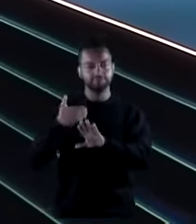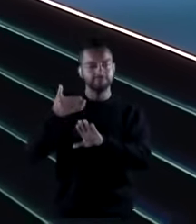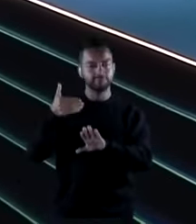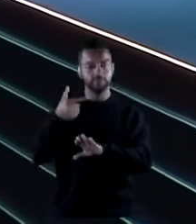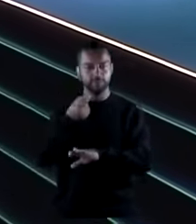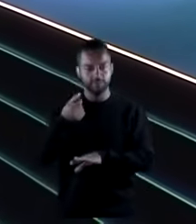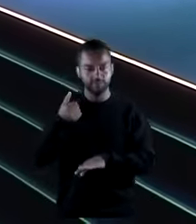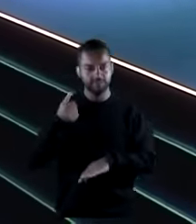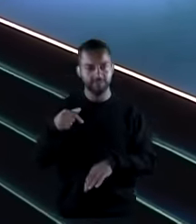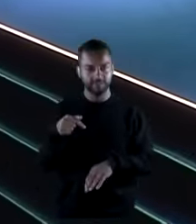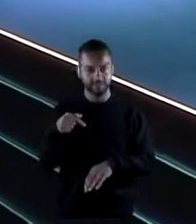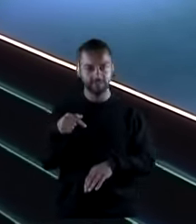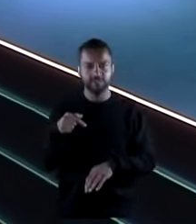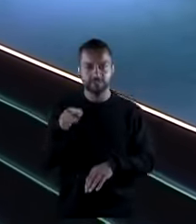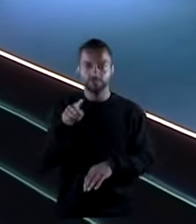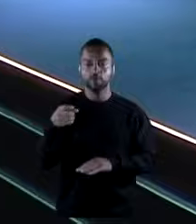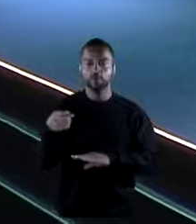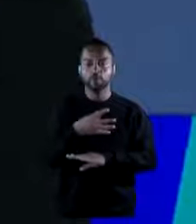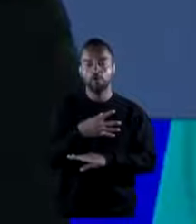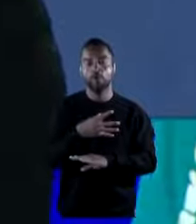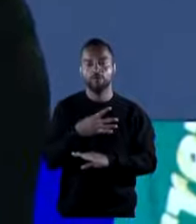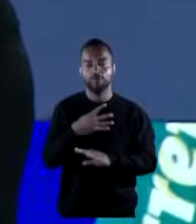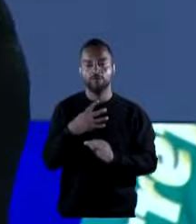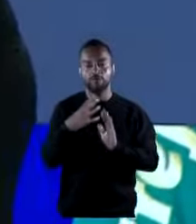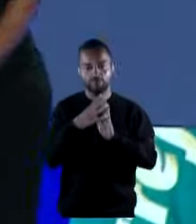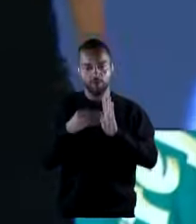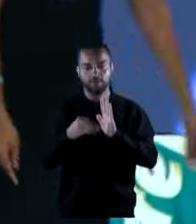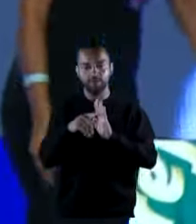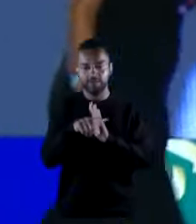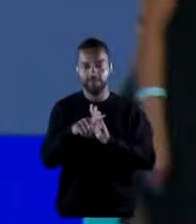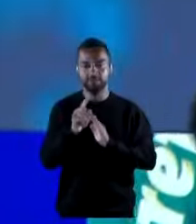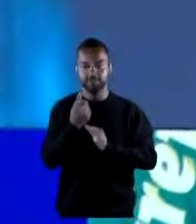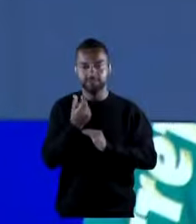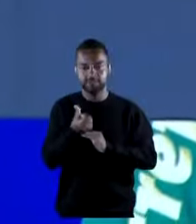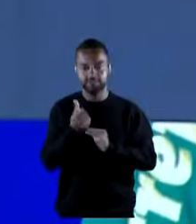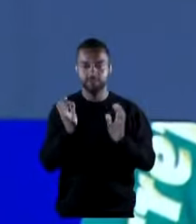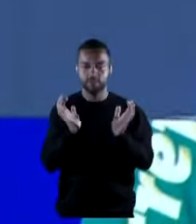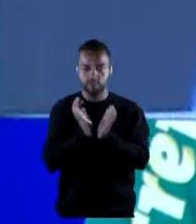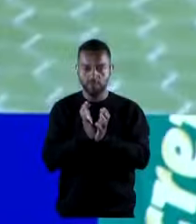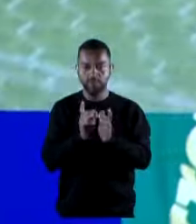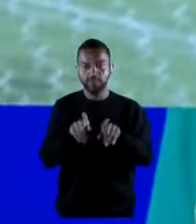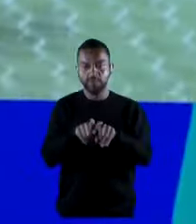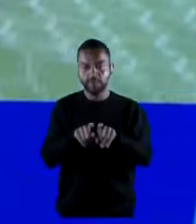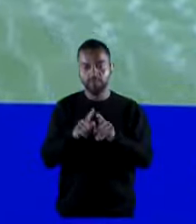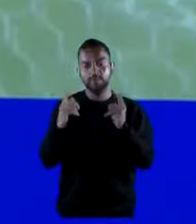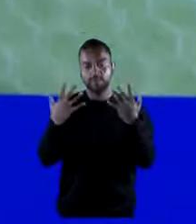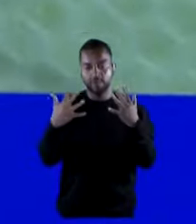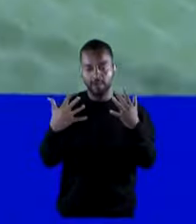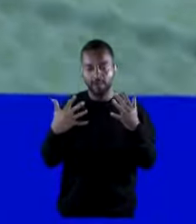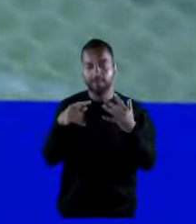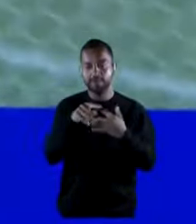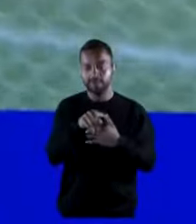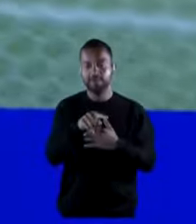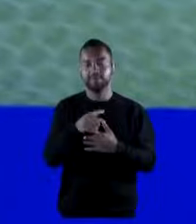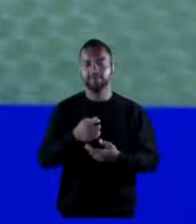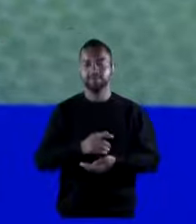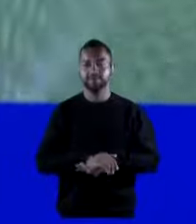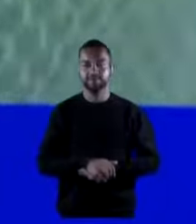estabelecido este novo formato com 16 clubes. Então, mais uma vez, parabéns ao artilheiro da competição.